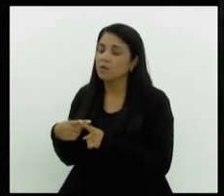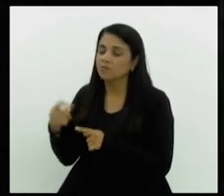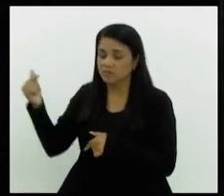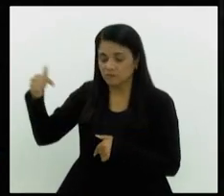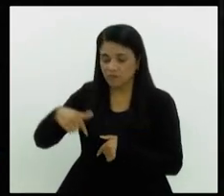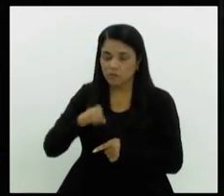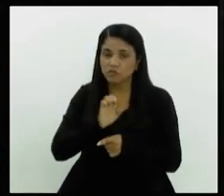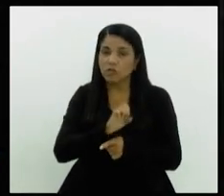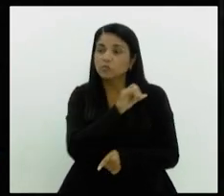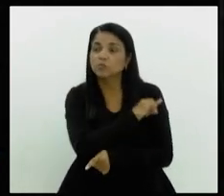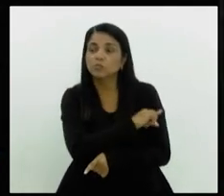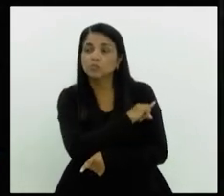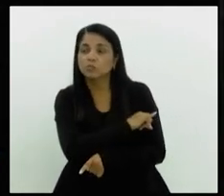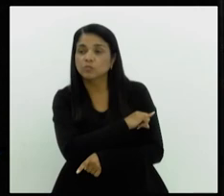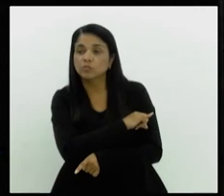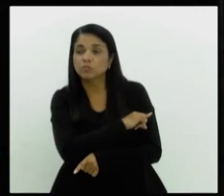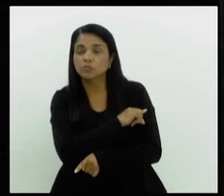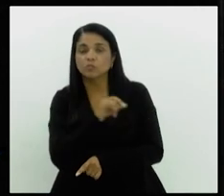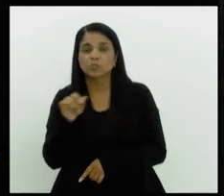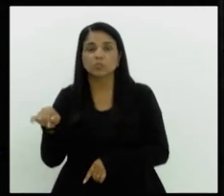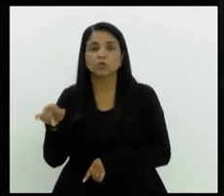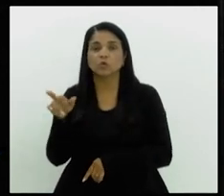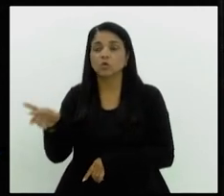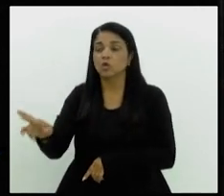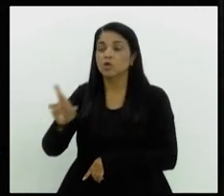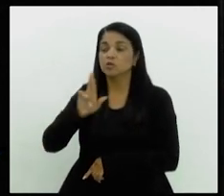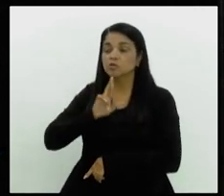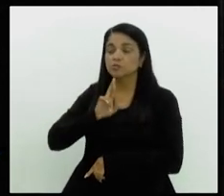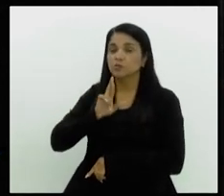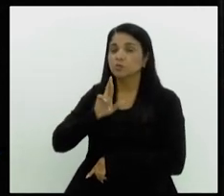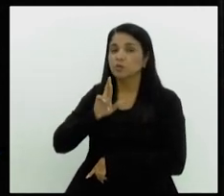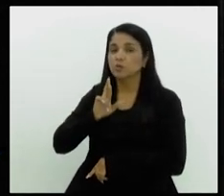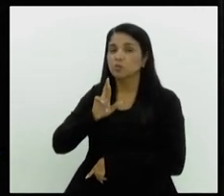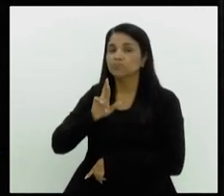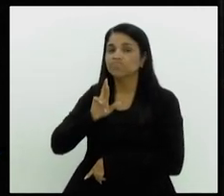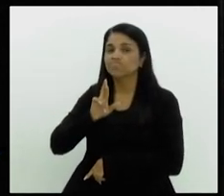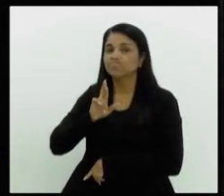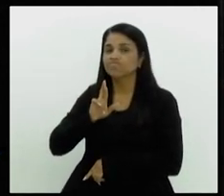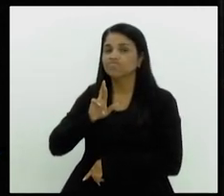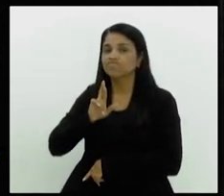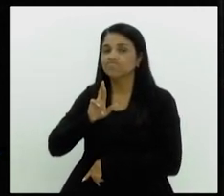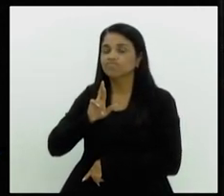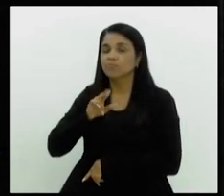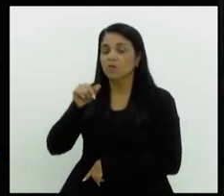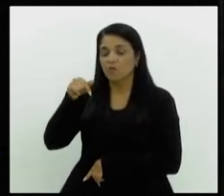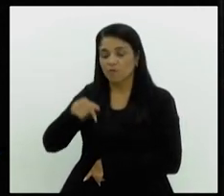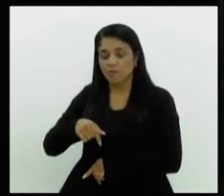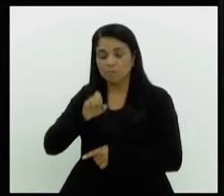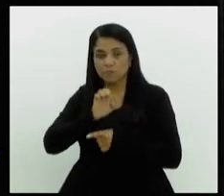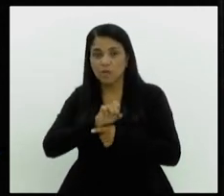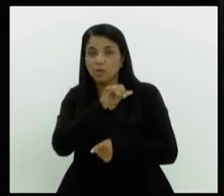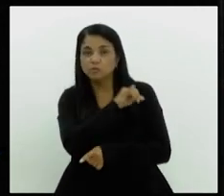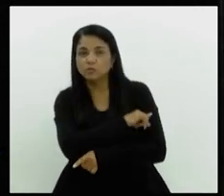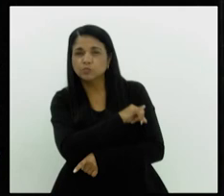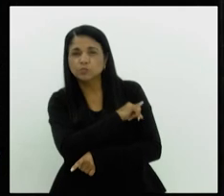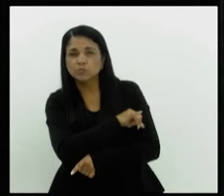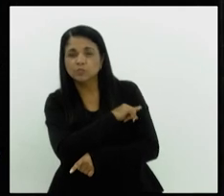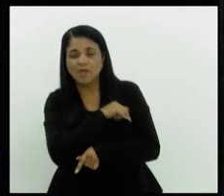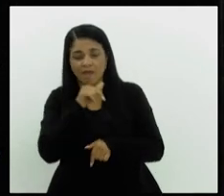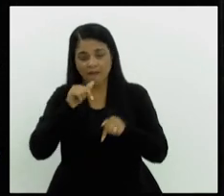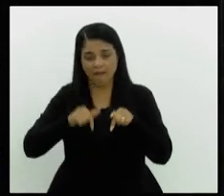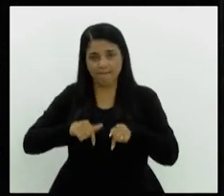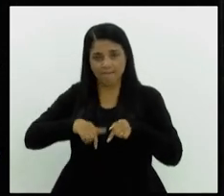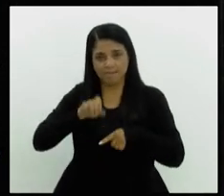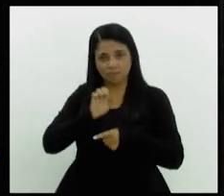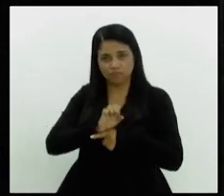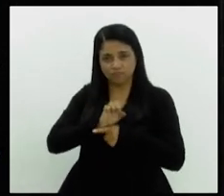de Janeiro? Esse criminoso perigosíssimo foi categórico. Eu vim para o Rio de Janeiro porque aqui